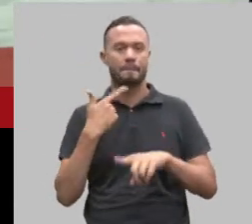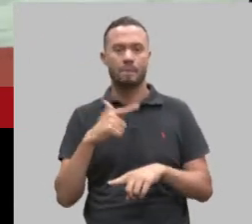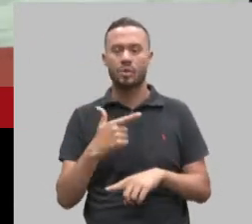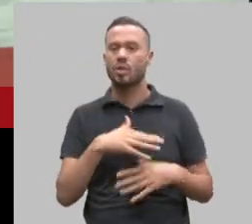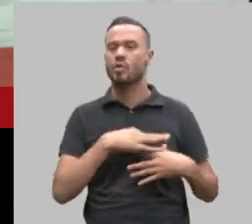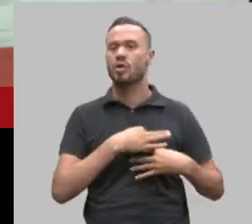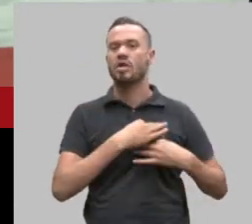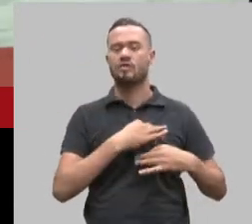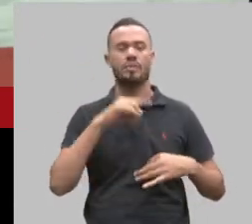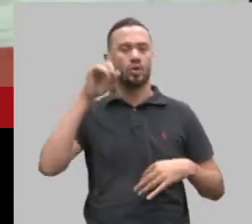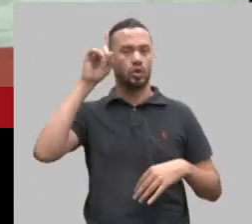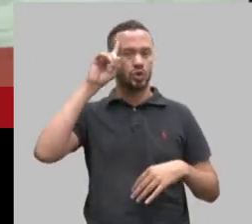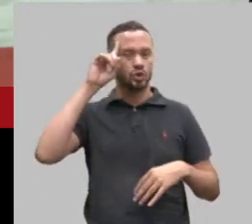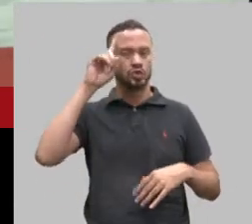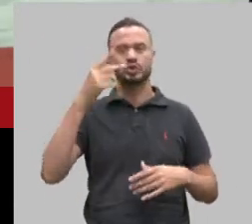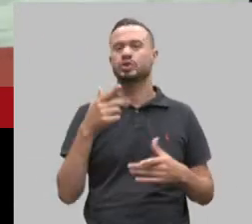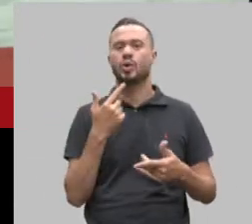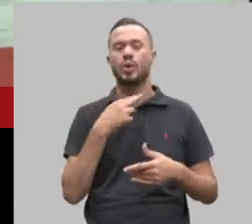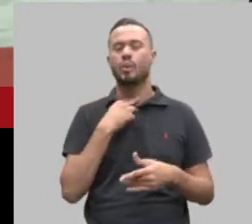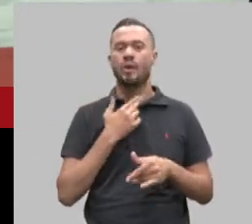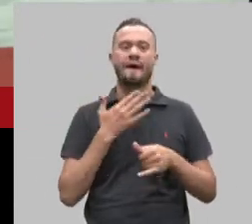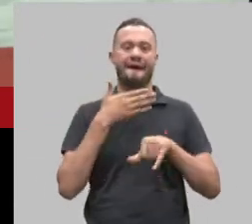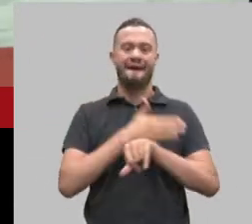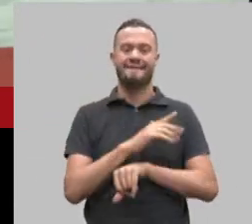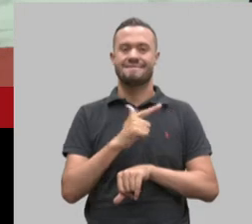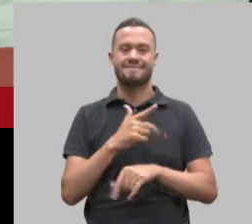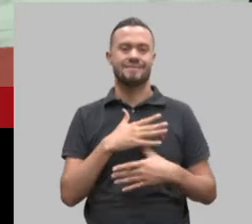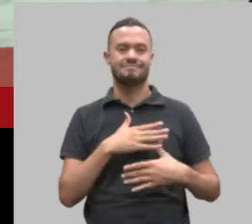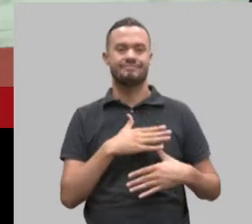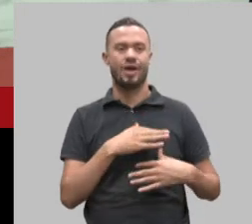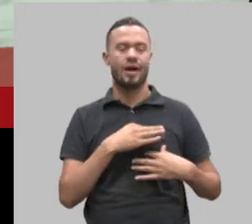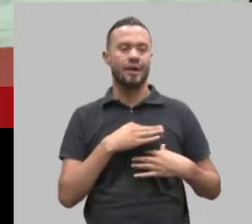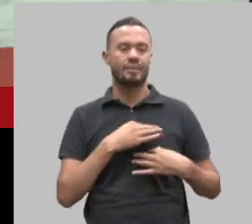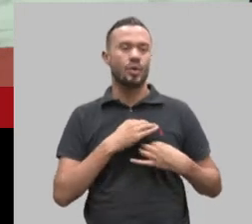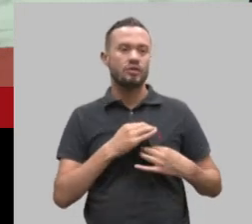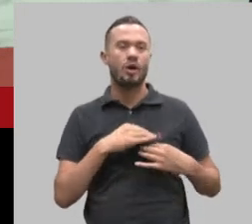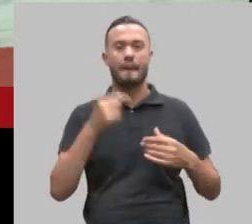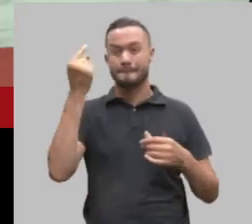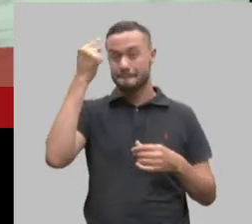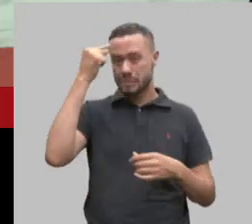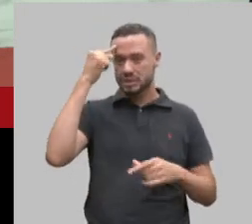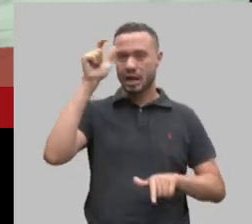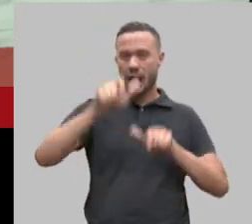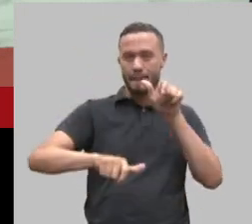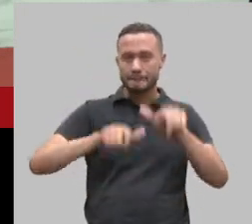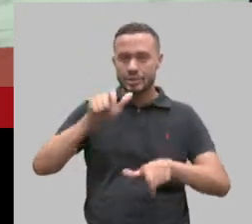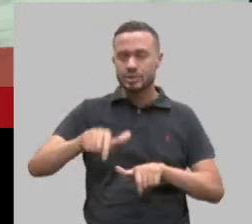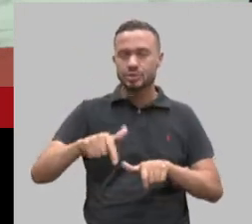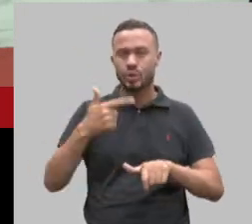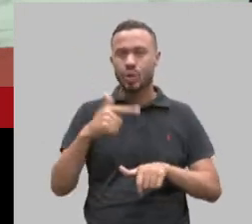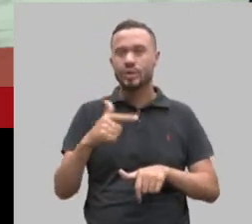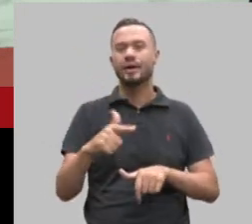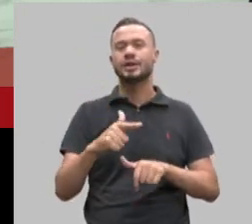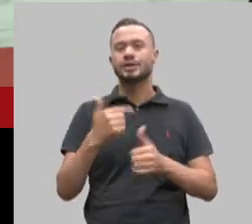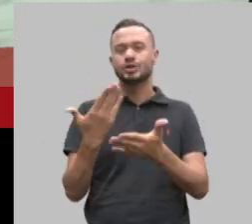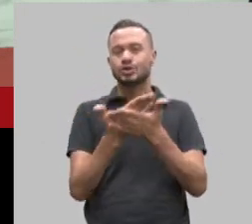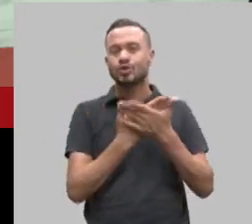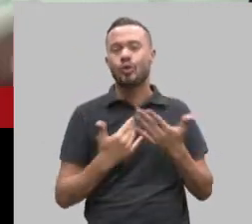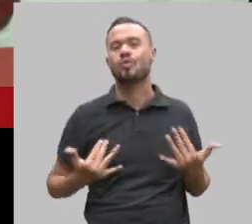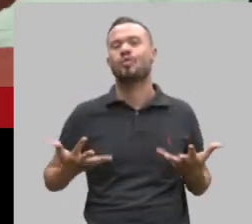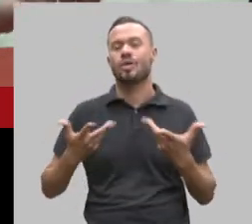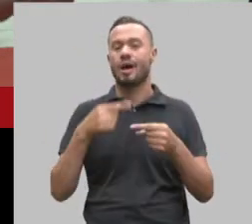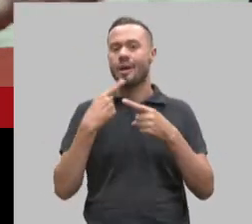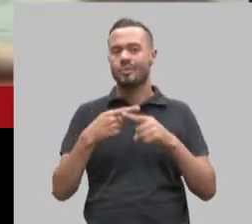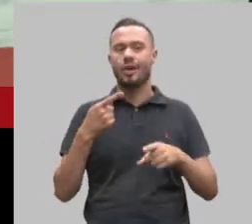dias e não entra seu uniforme a gente tem que pensar em quem não consegue ter um estudo de qualidade porque não tem material suficiente para isso porque é caro assim